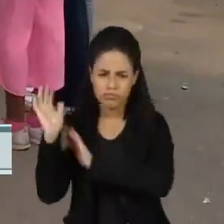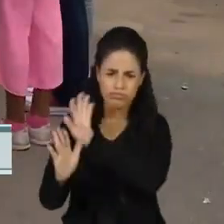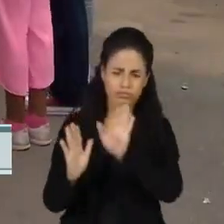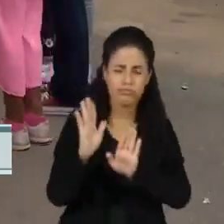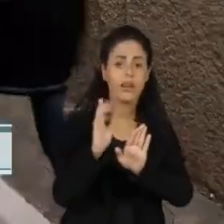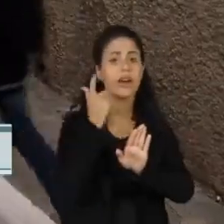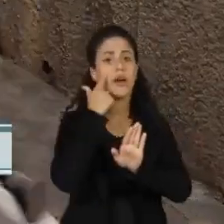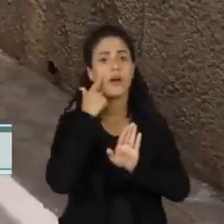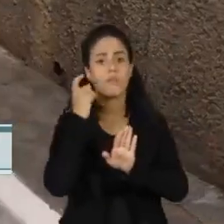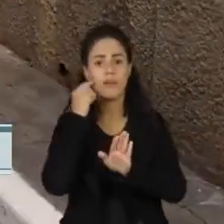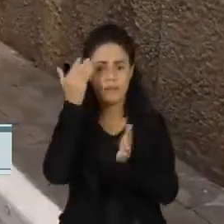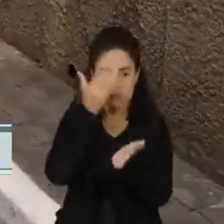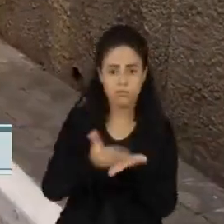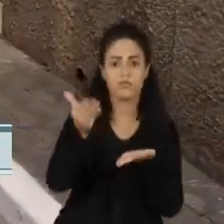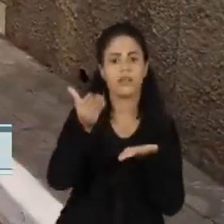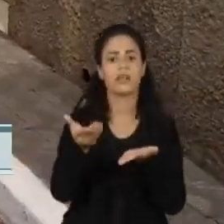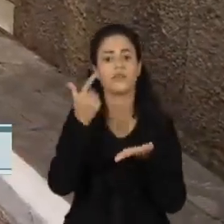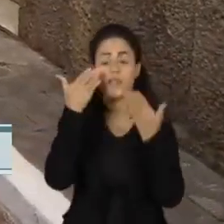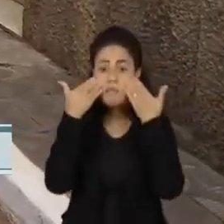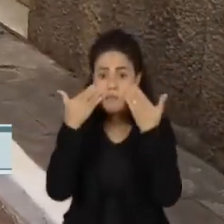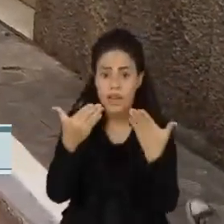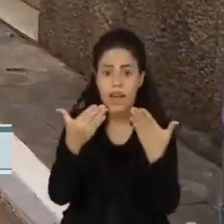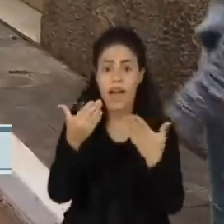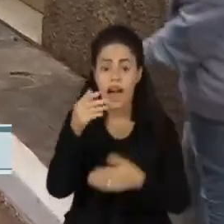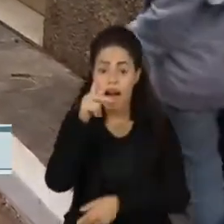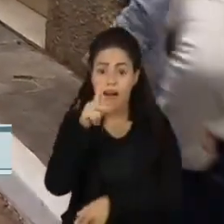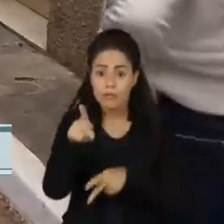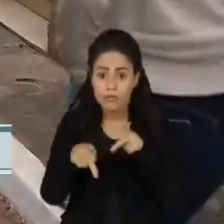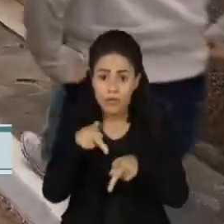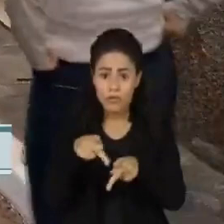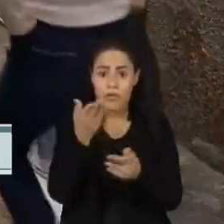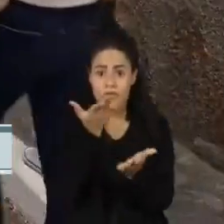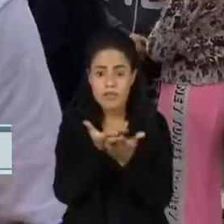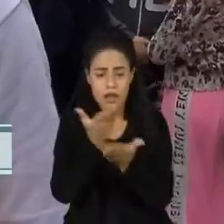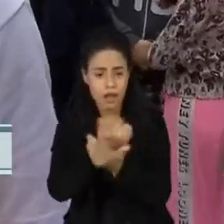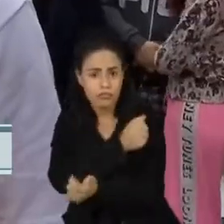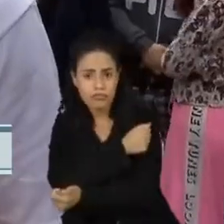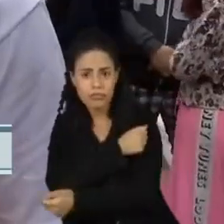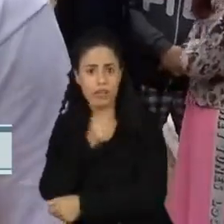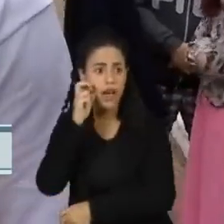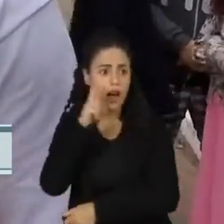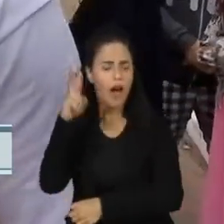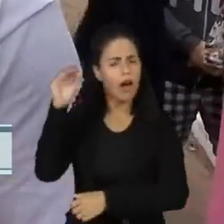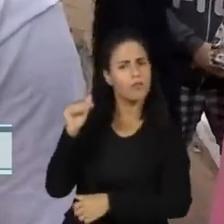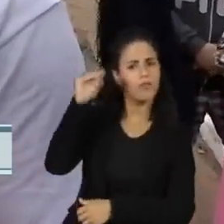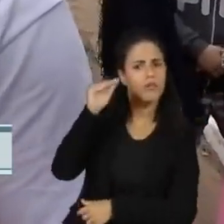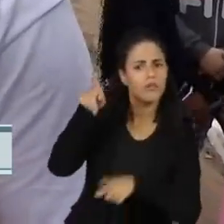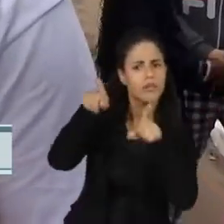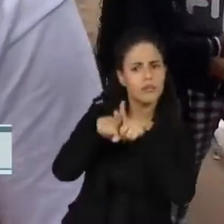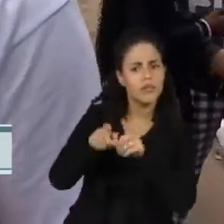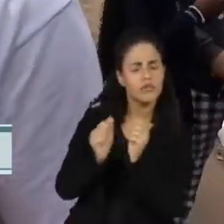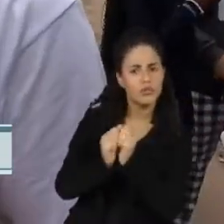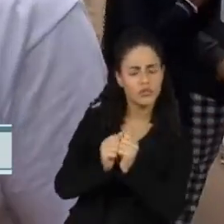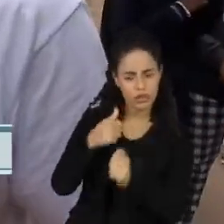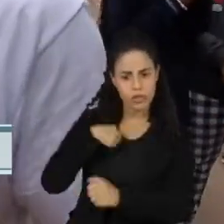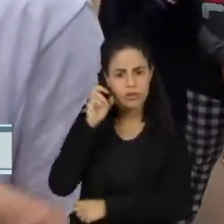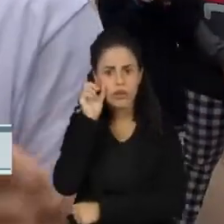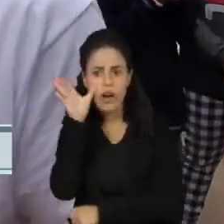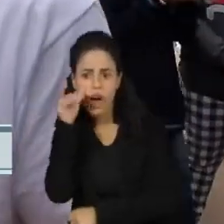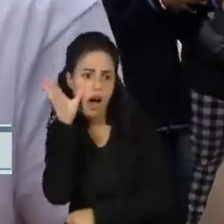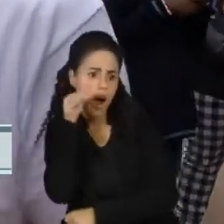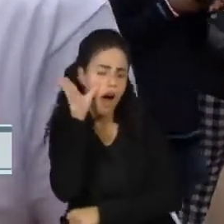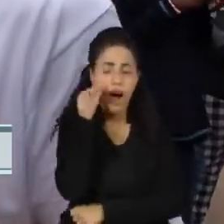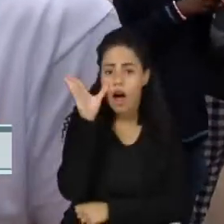o resultado da iniciativa é evidente. As crianças, os adolescentes e até os adultos que têm aula conosco, eles se